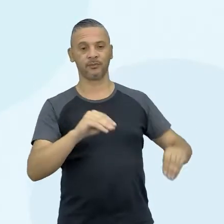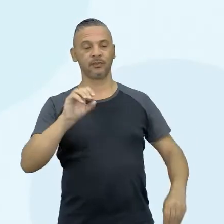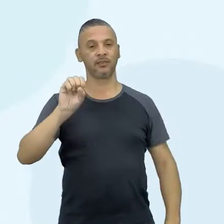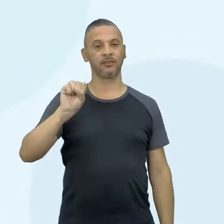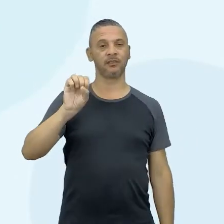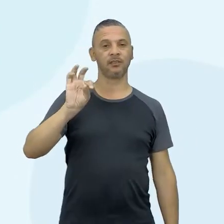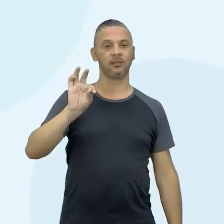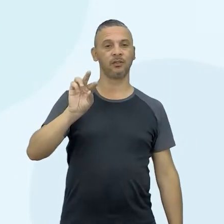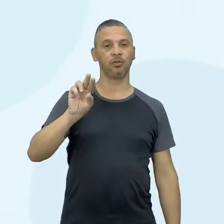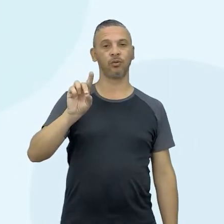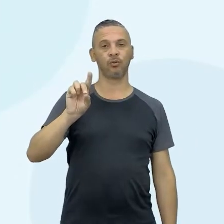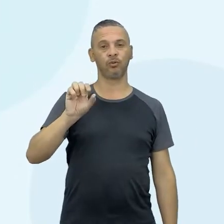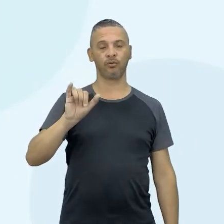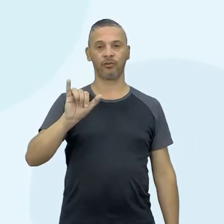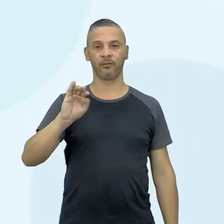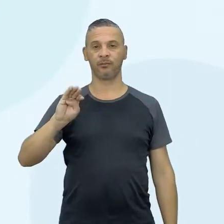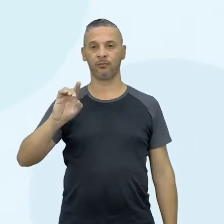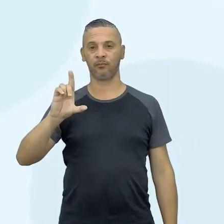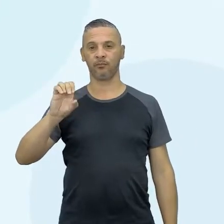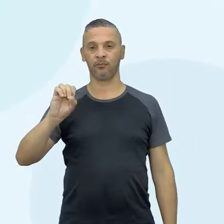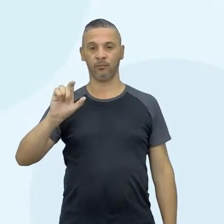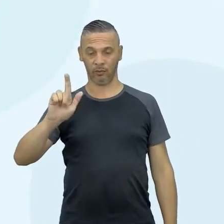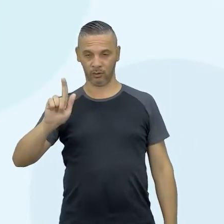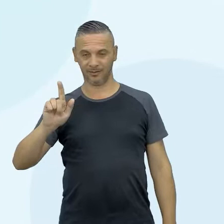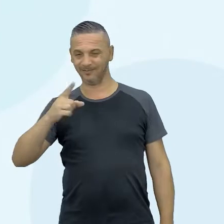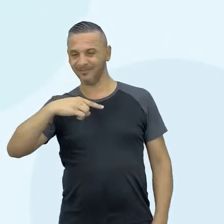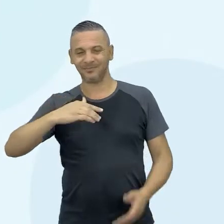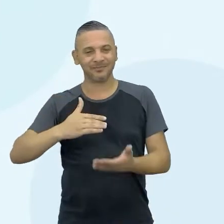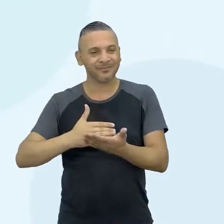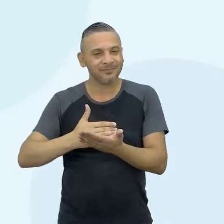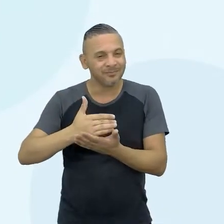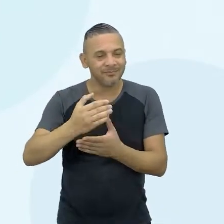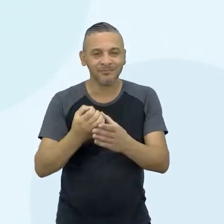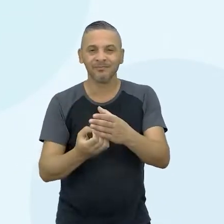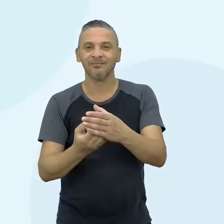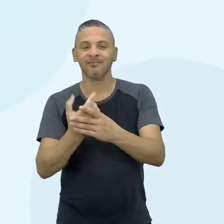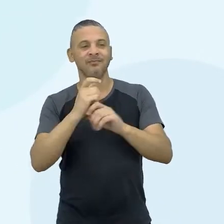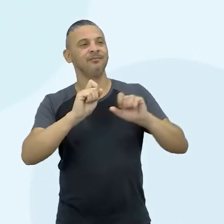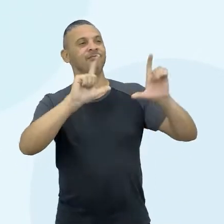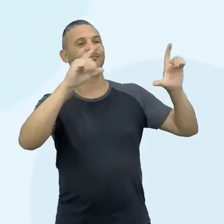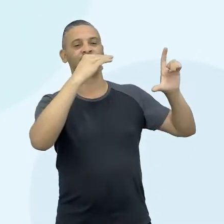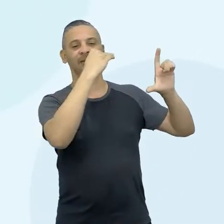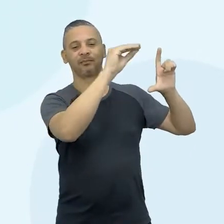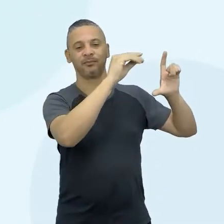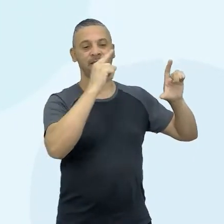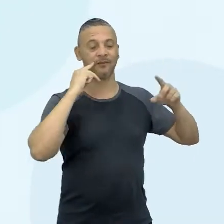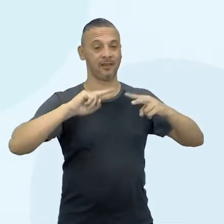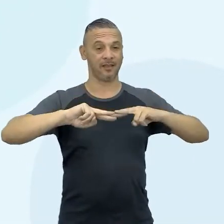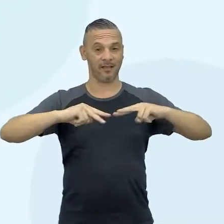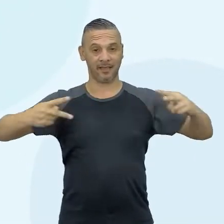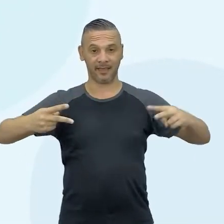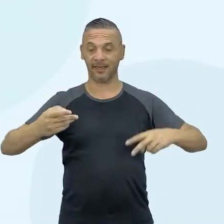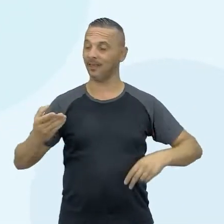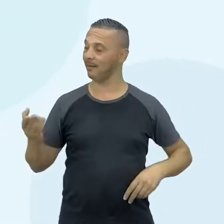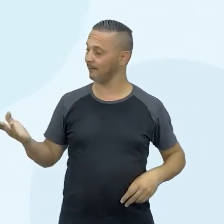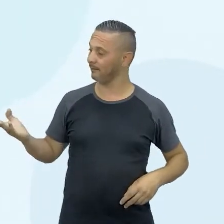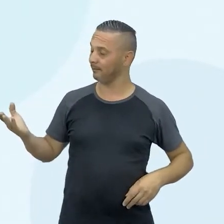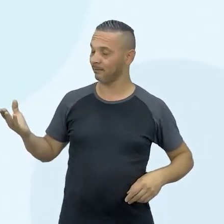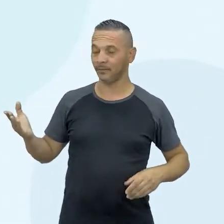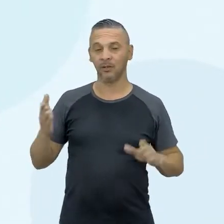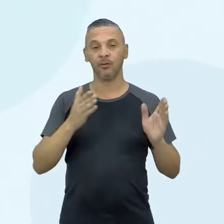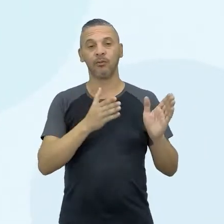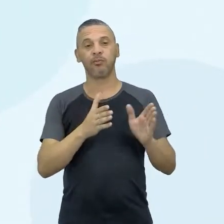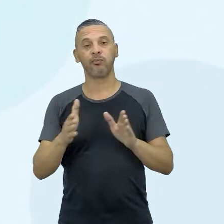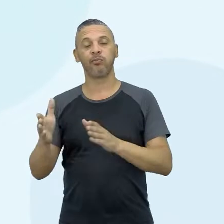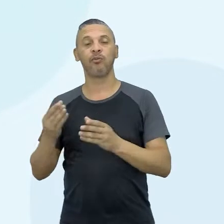que é aquele blog que a gente começou desde o início da aula a fazer. Sempre eu deixo aí esse link que é de um vídeo de como criar um blog do